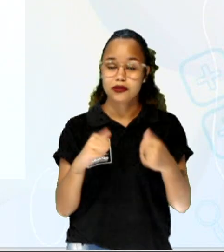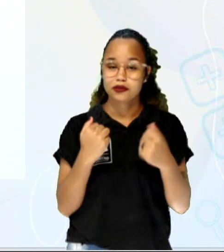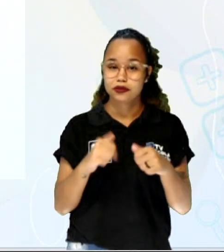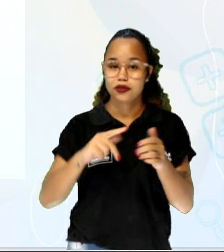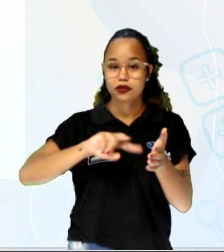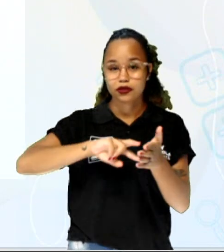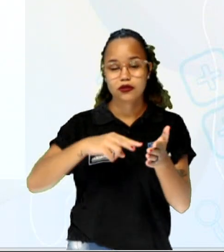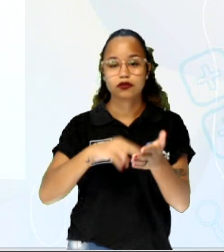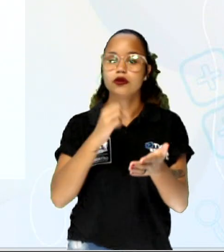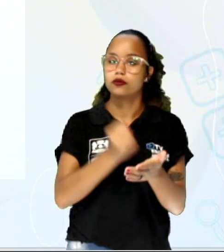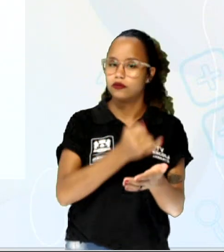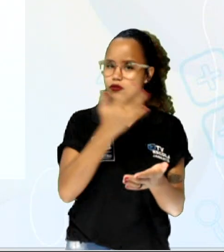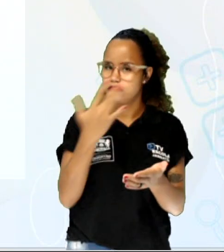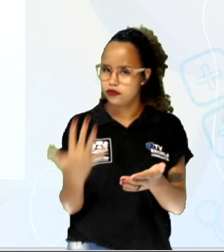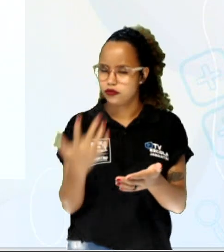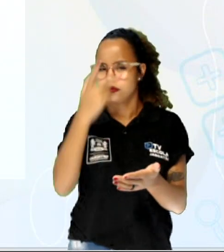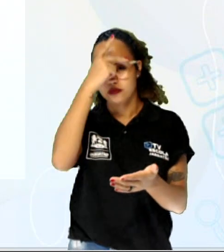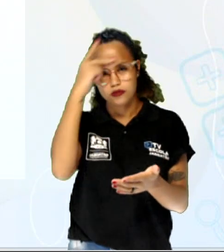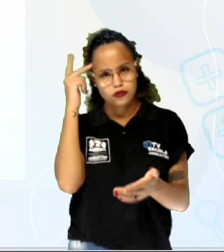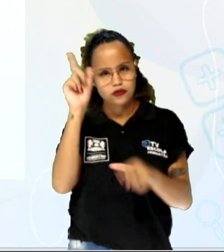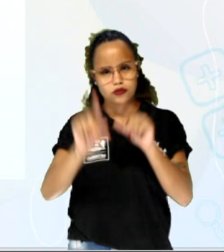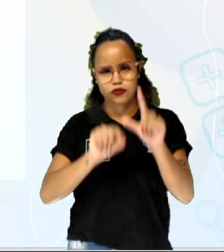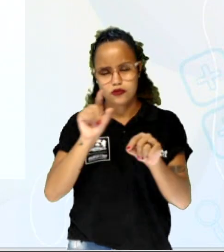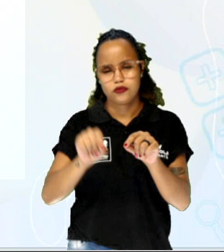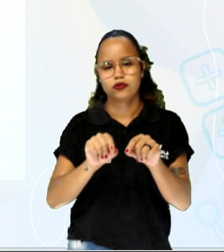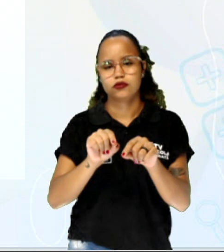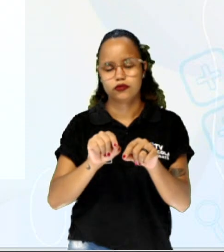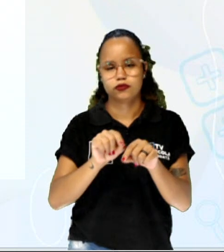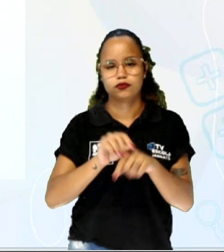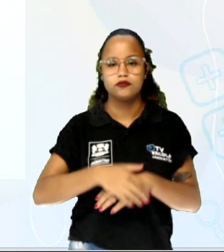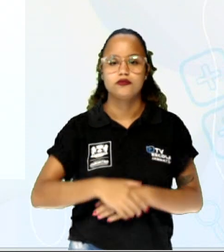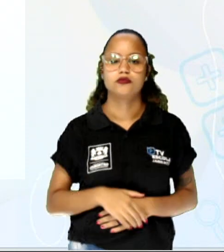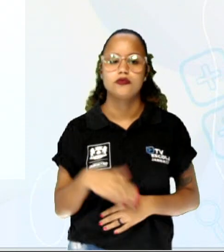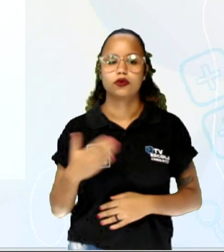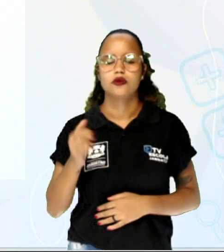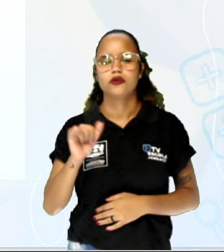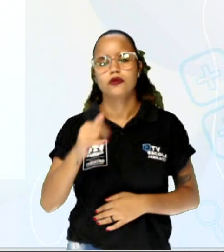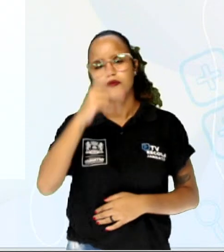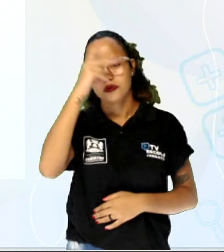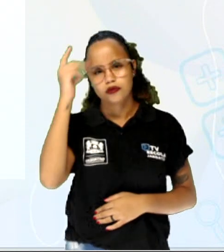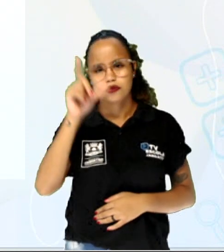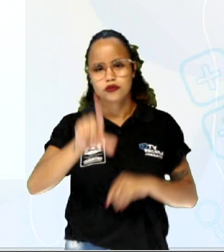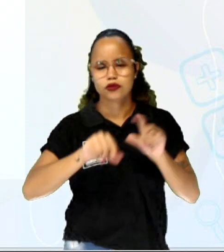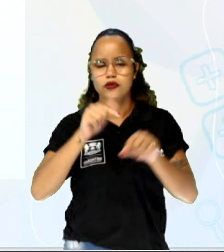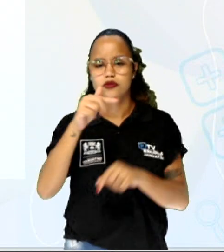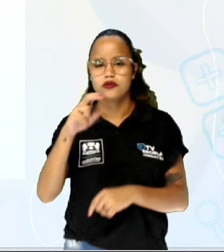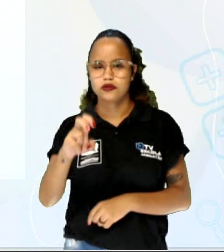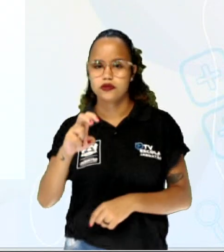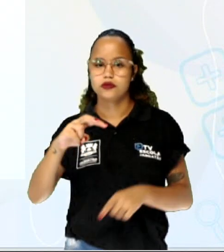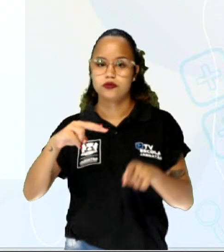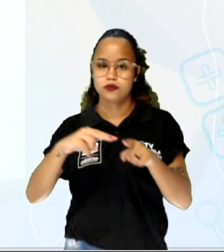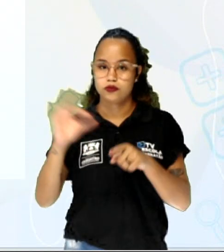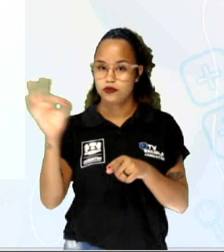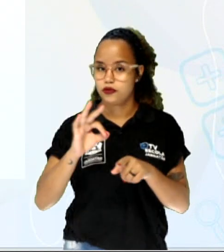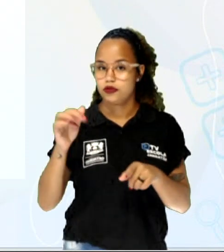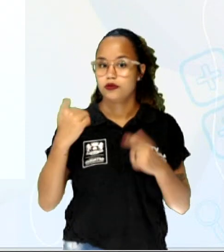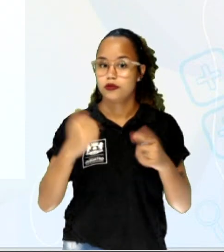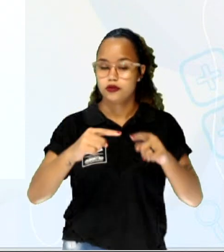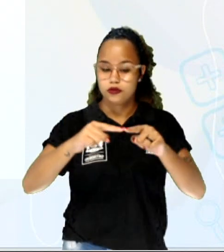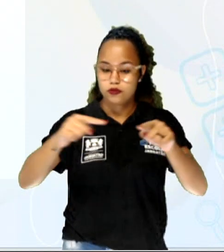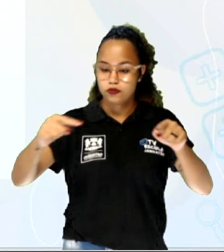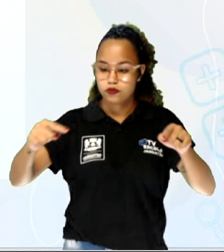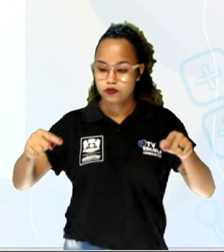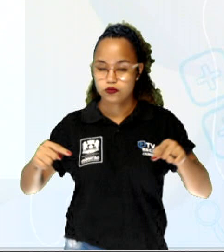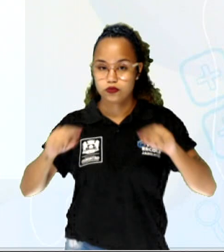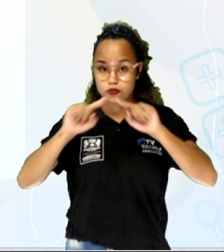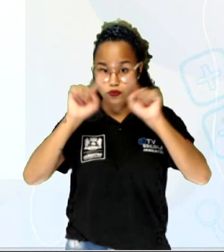à quantidade de pessoas que escolheram aquela opção, né? Então, se alguém escolheu 75%, tem que ser 75% do círculo lá